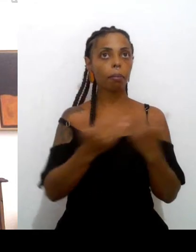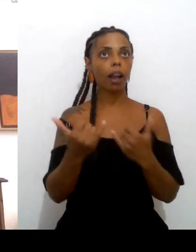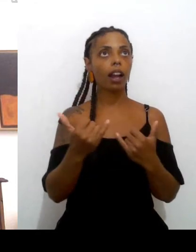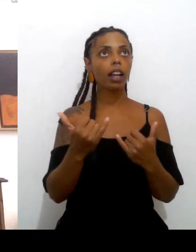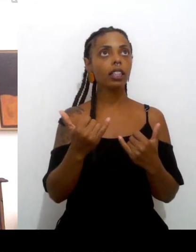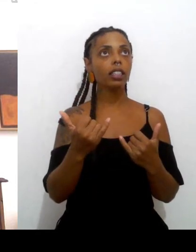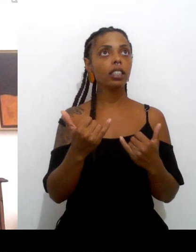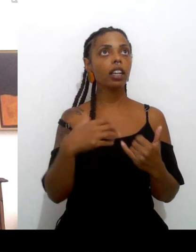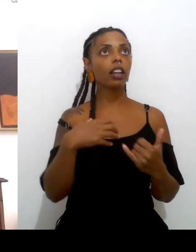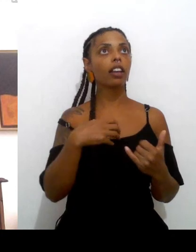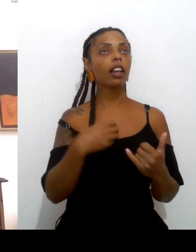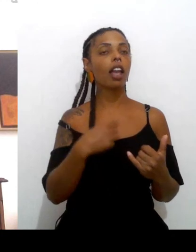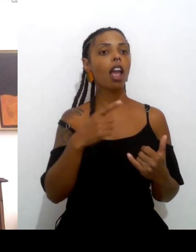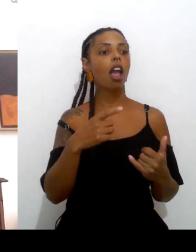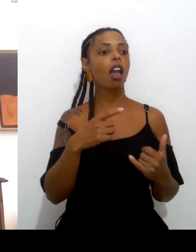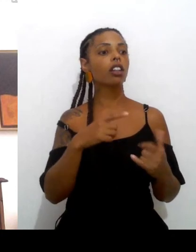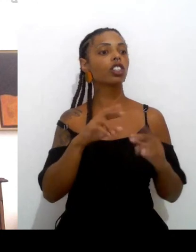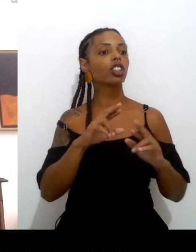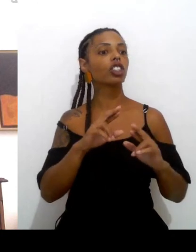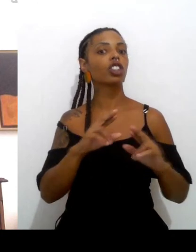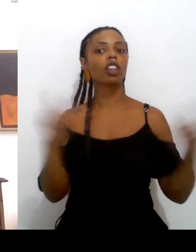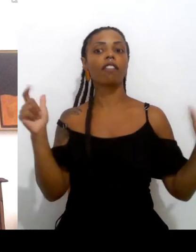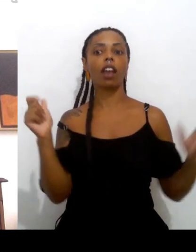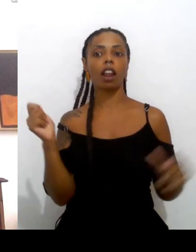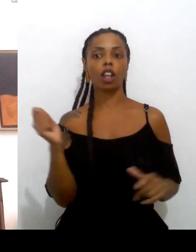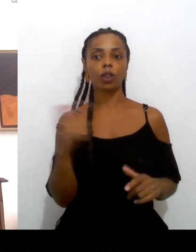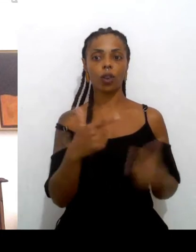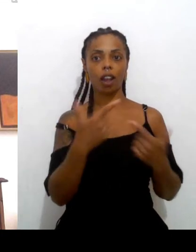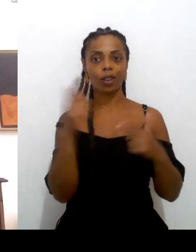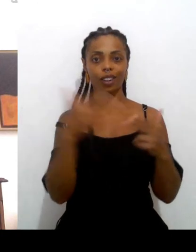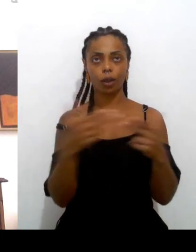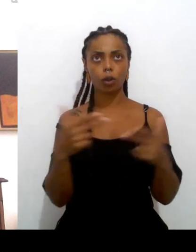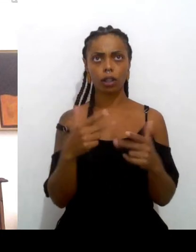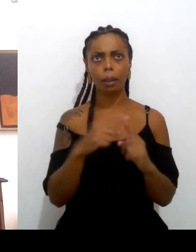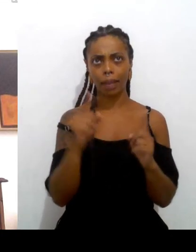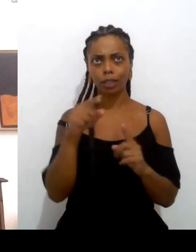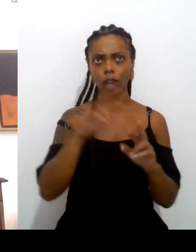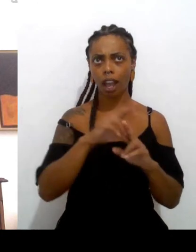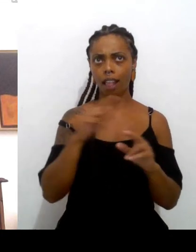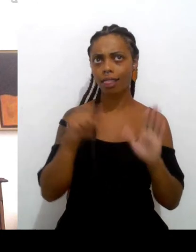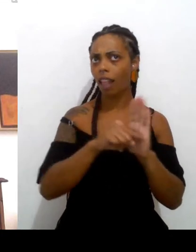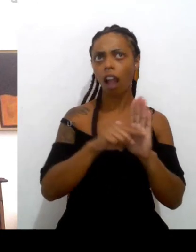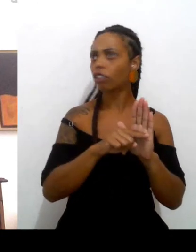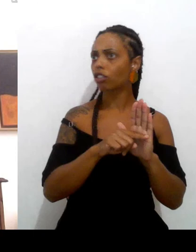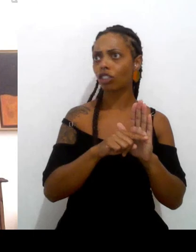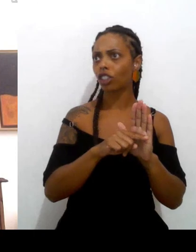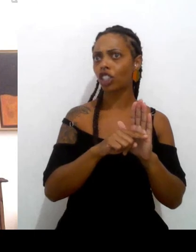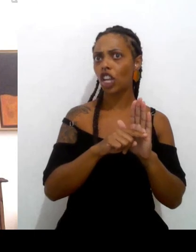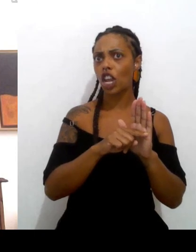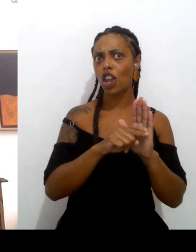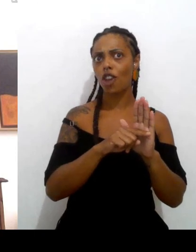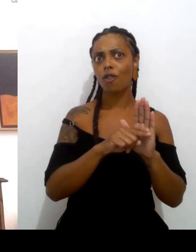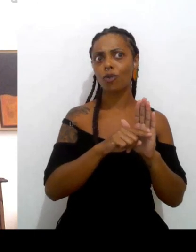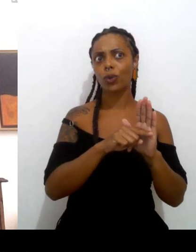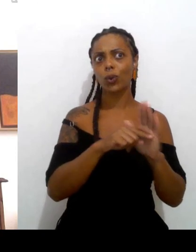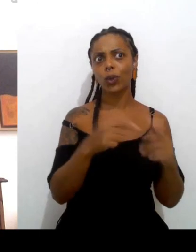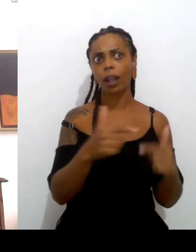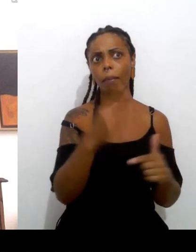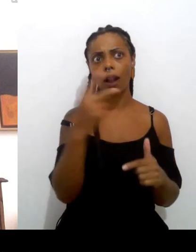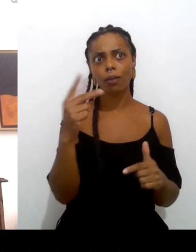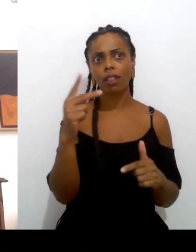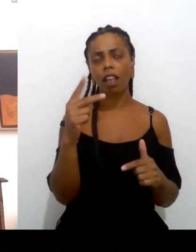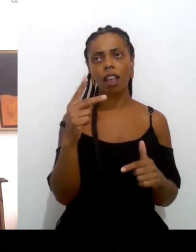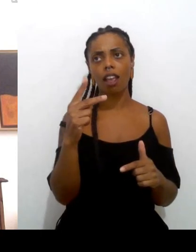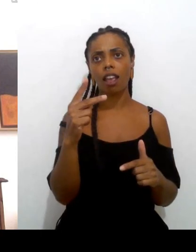e eu imagino que isso não teria um efeito negativo sobre as imagens que já